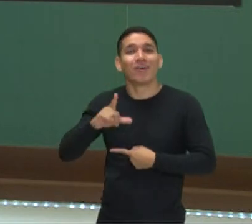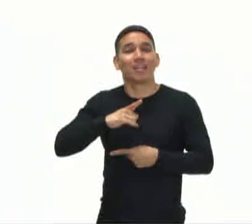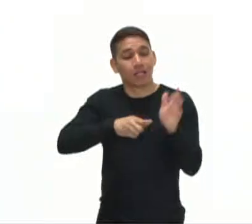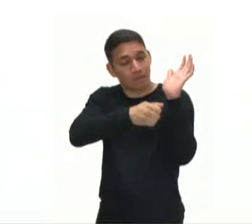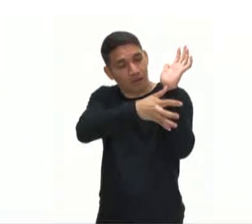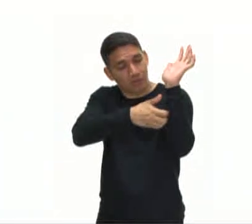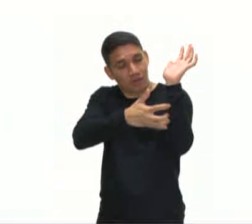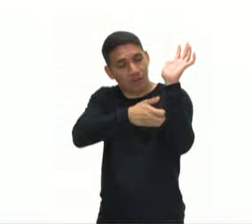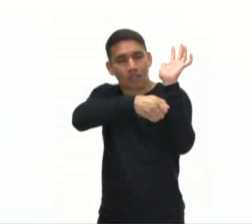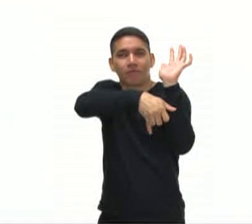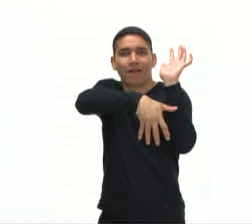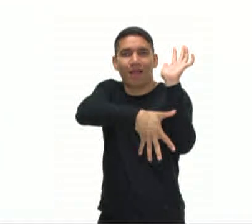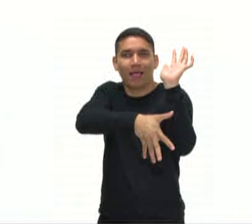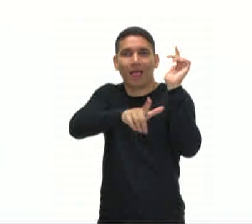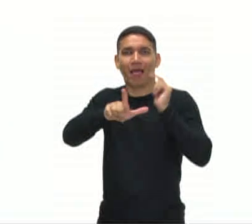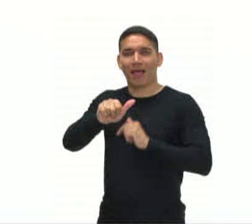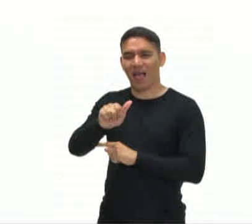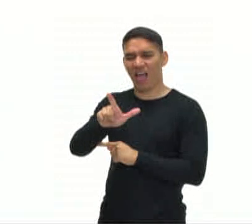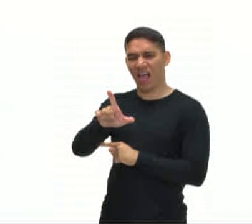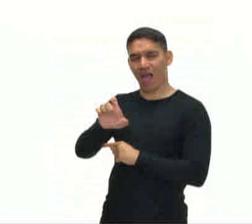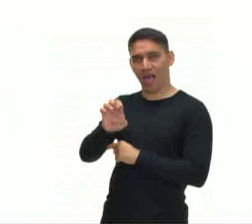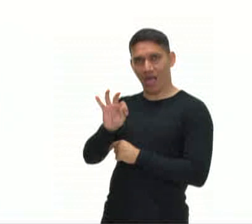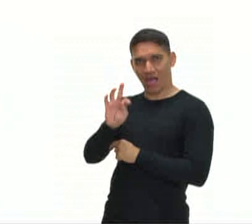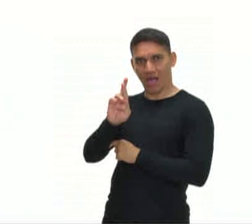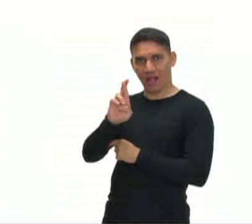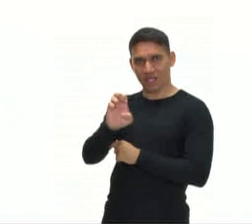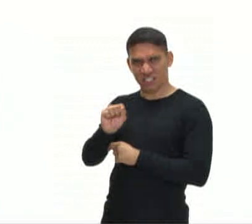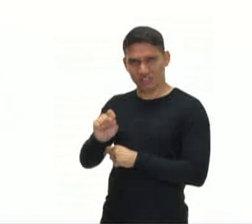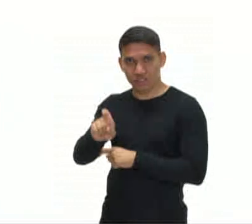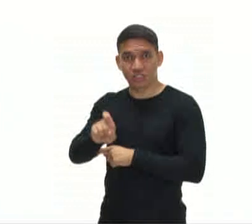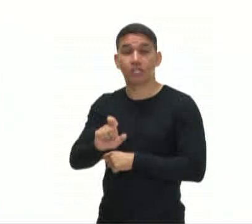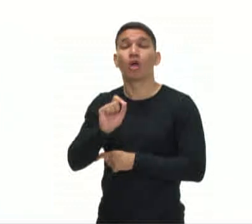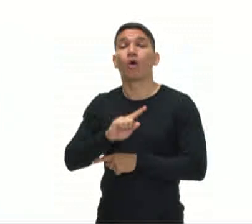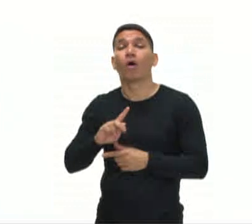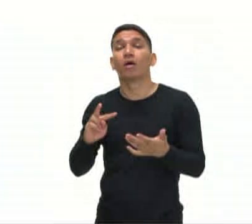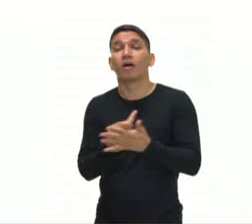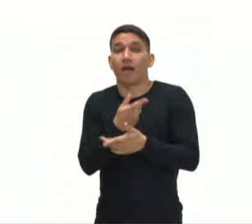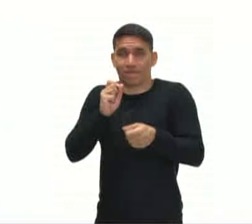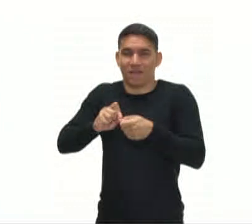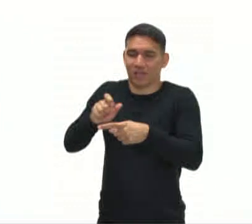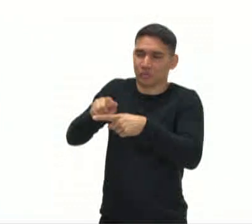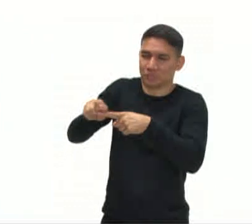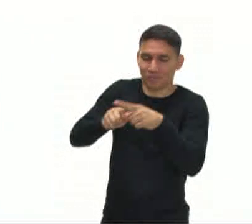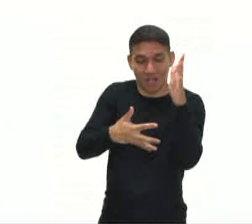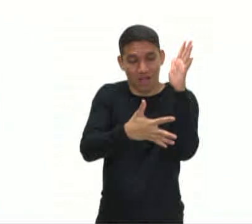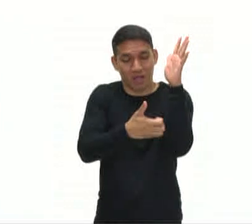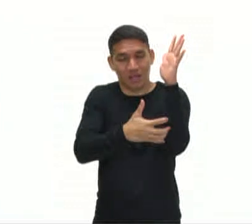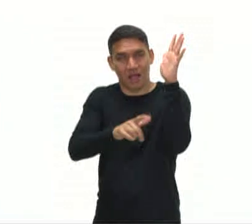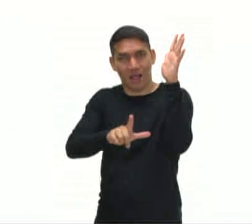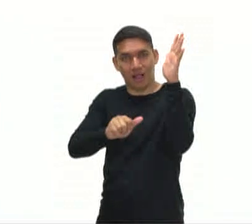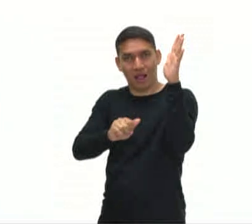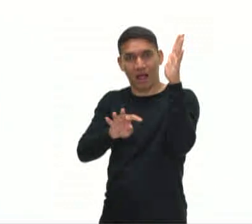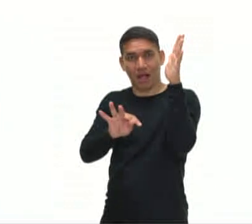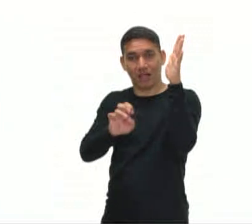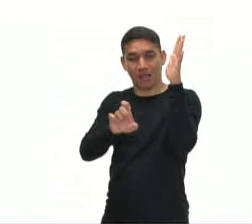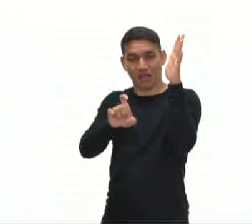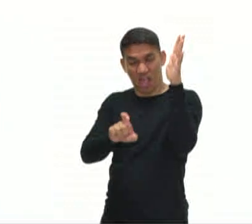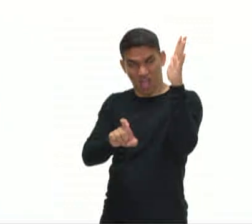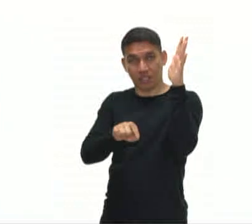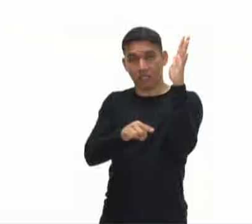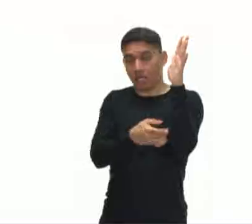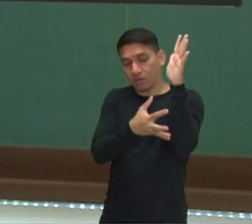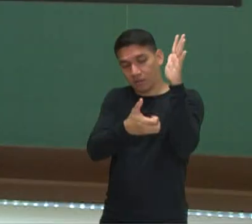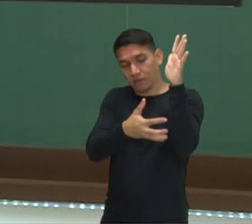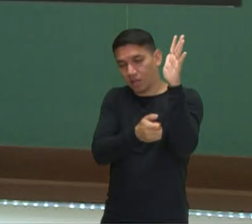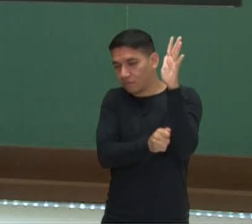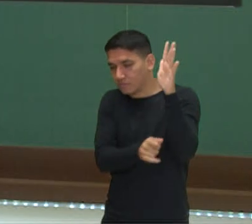látex, né? Ele é extraído o látex, né, para a produção da borracha. Então, muitas áreas, muitas pessoas sendo